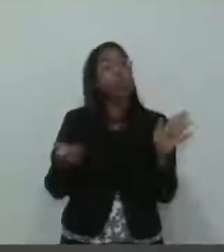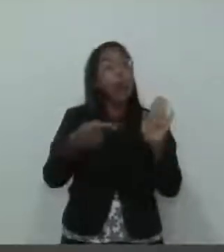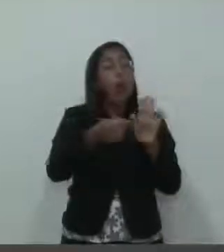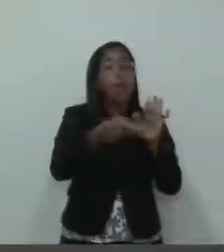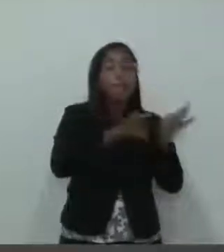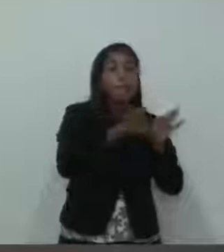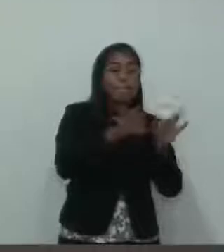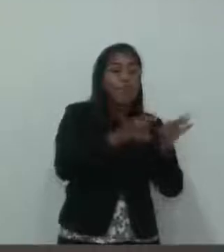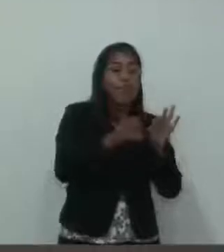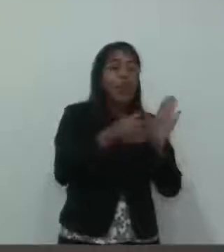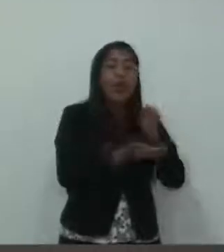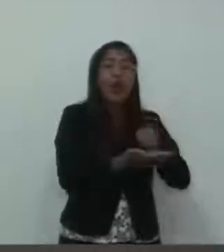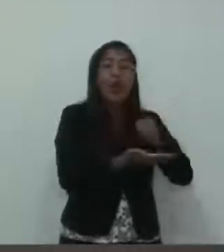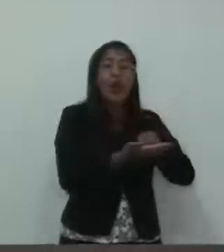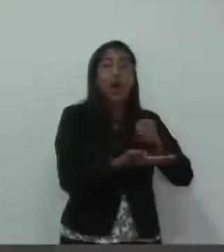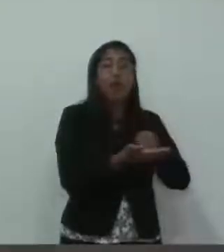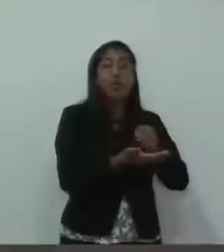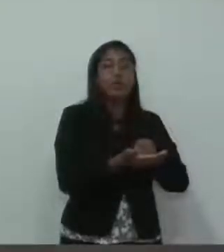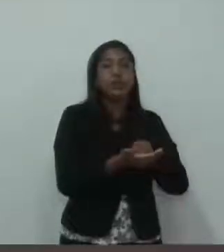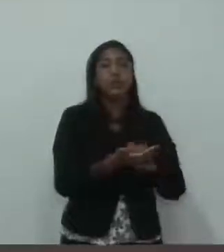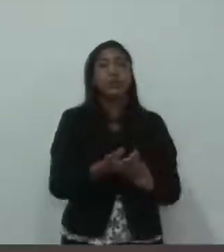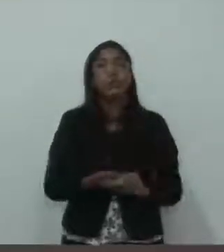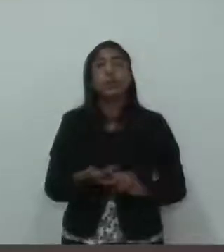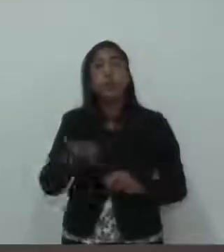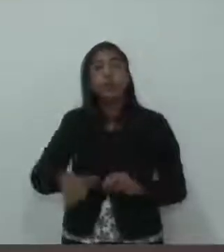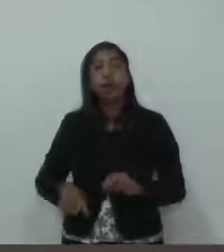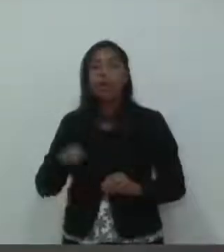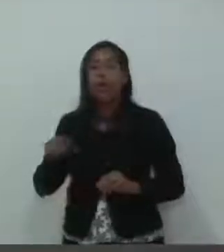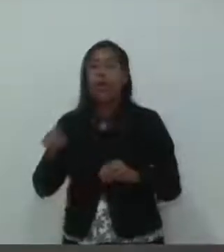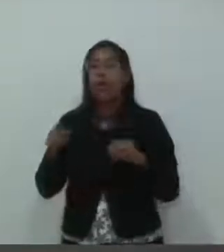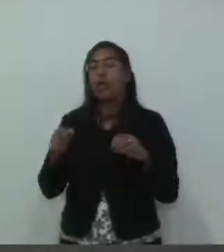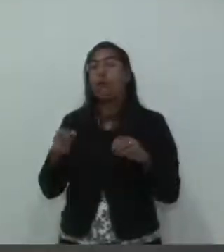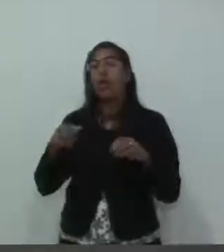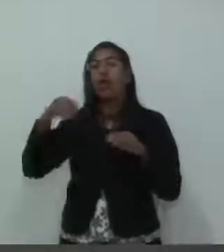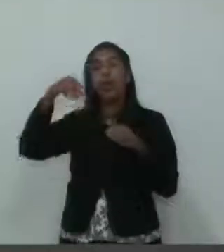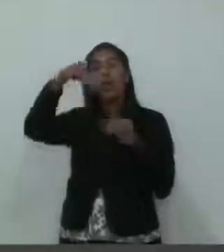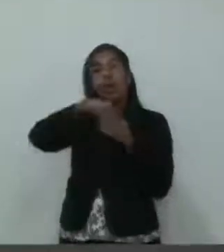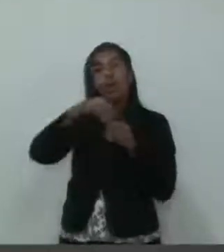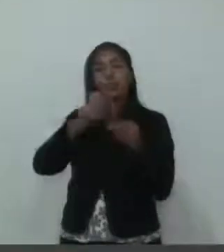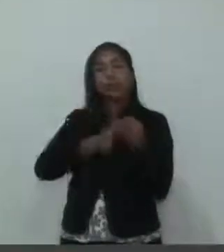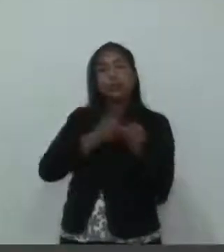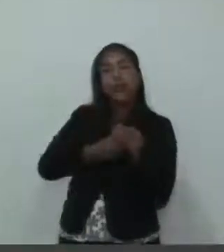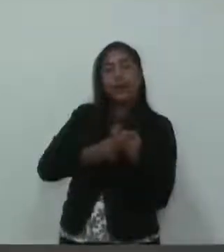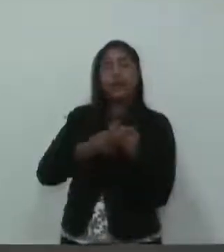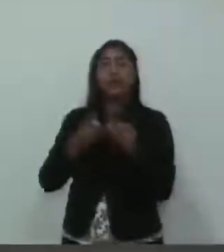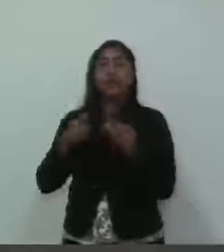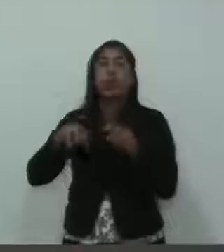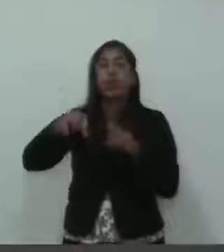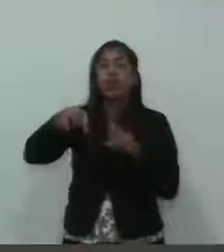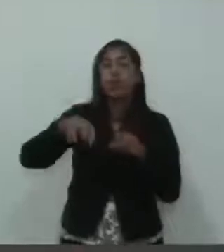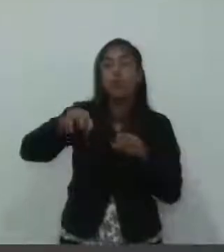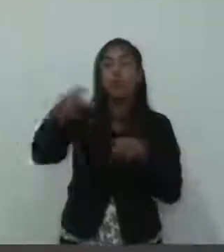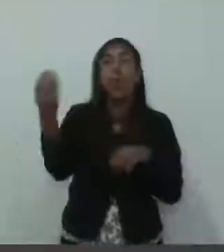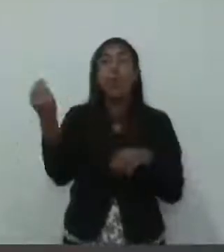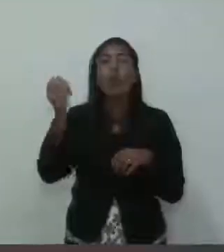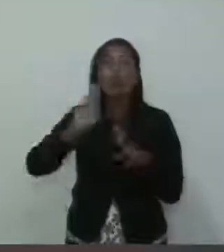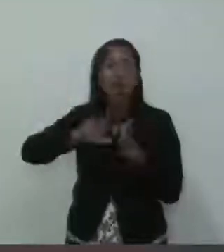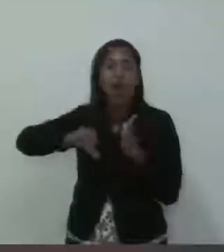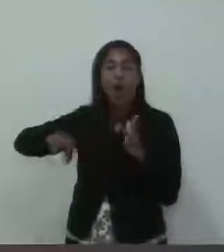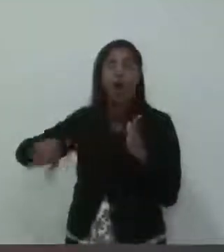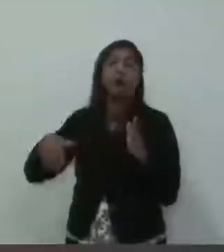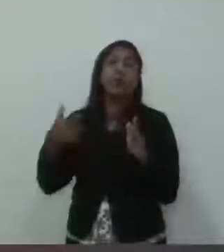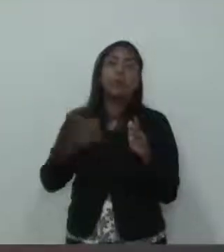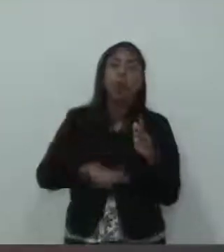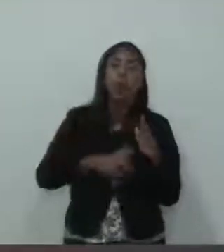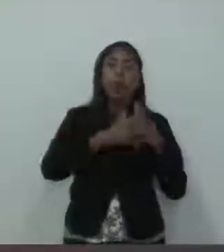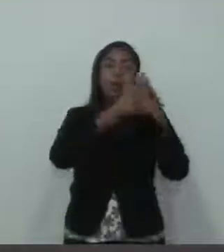incompleto. Integração dos modos de transporte público com os privados e não motorizados. Operação e disciplinamento do transporte de carga